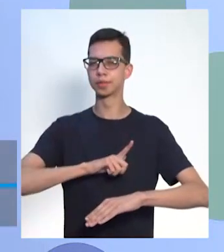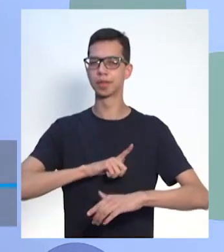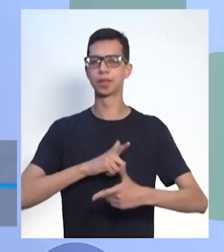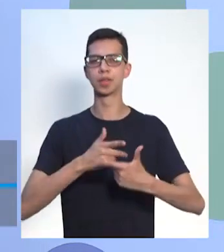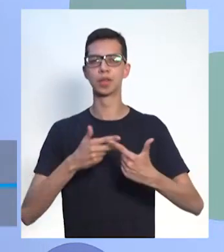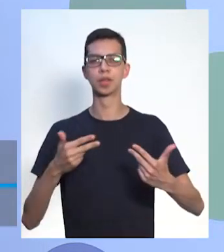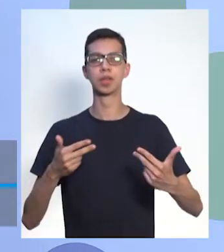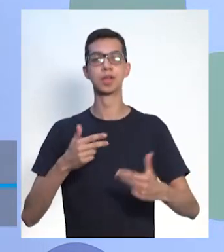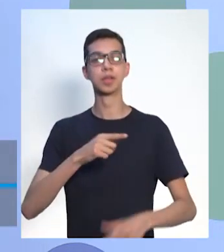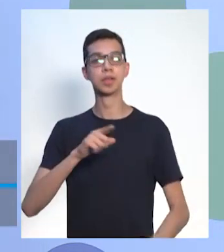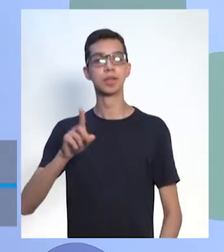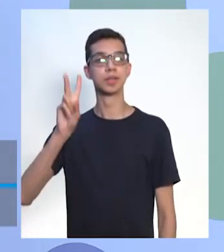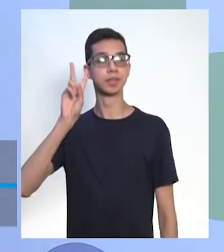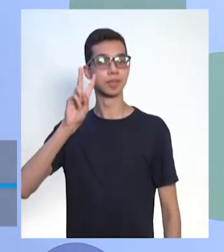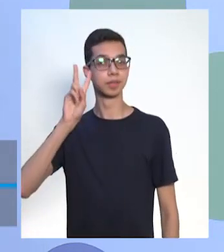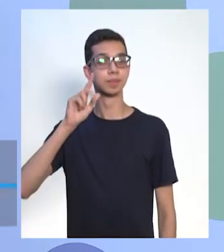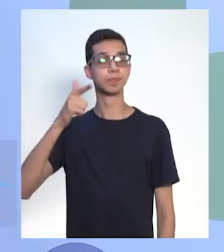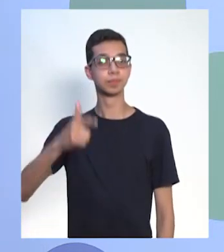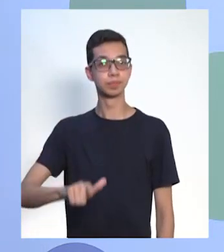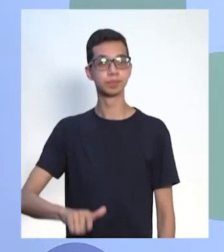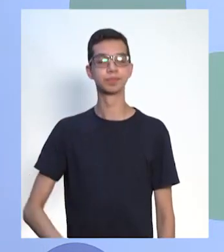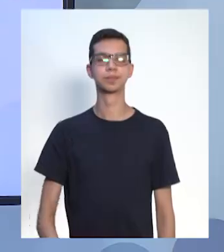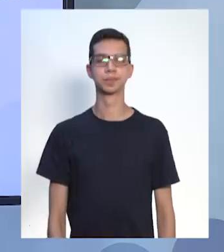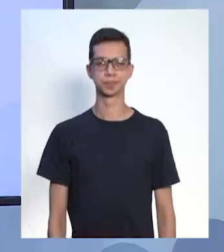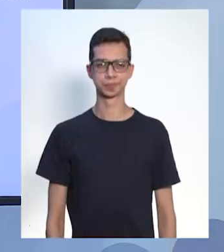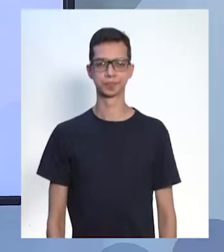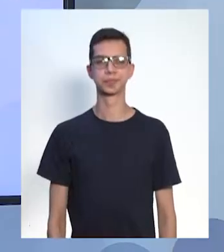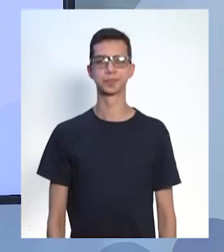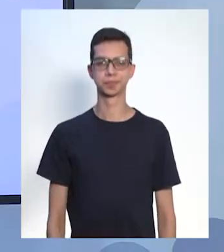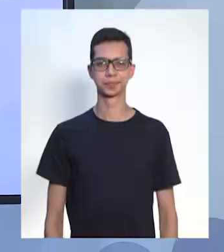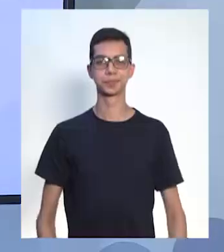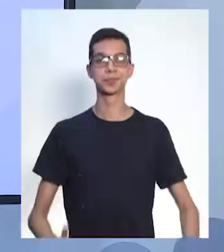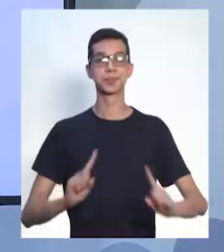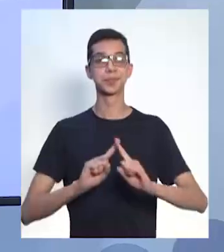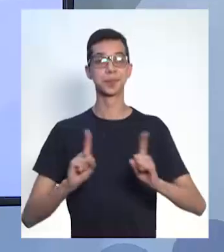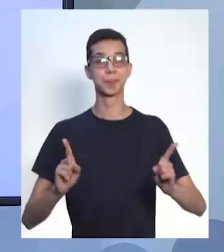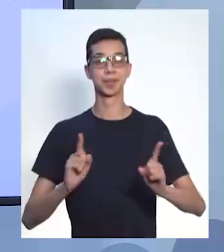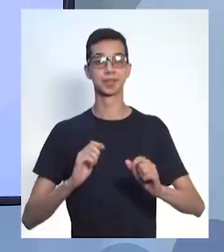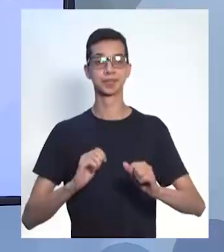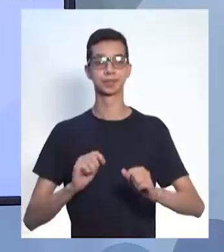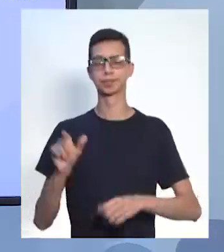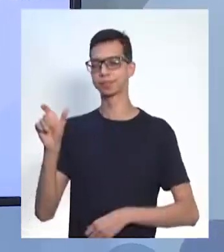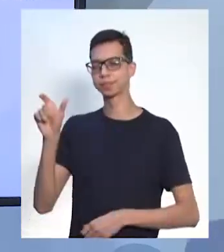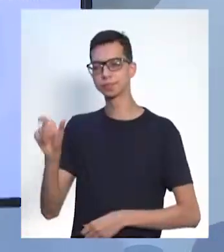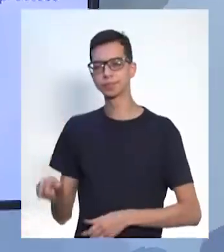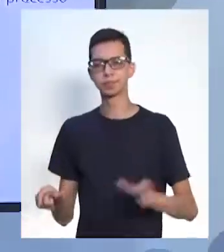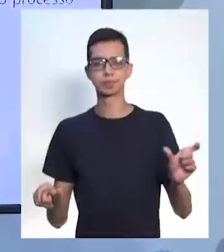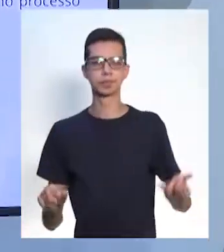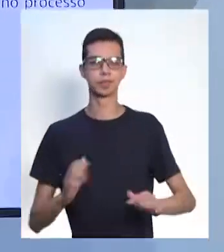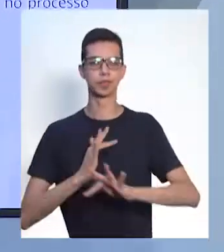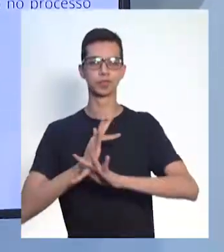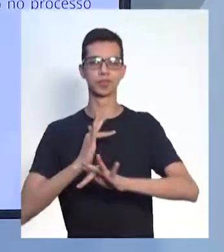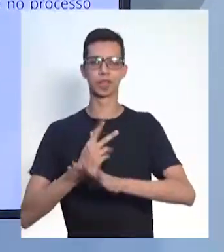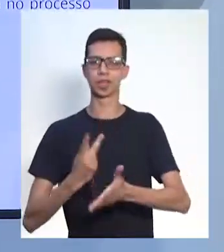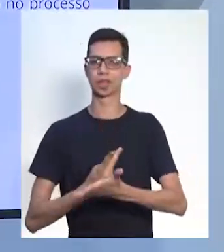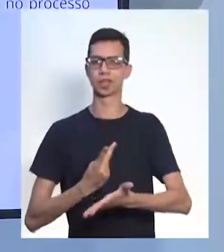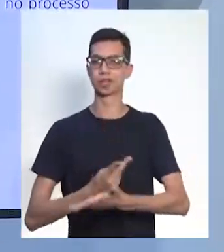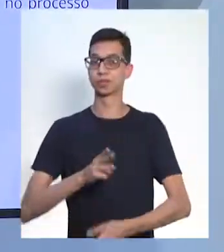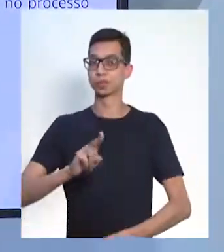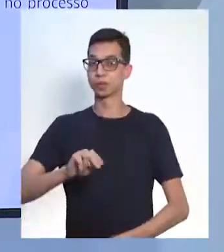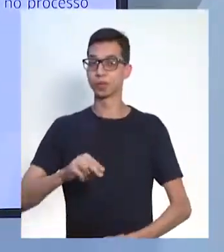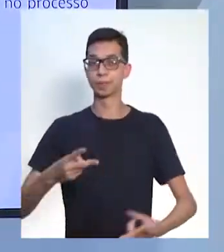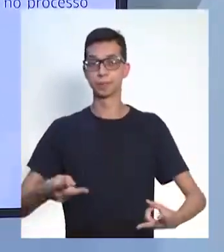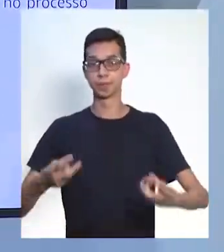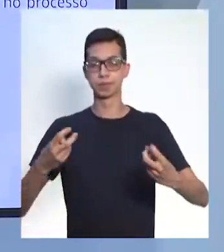Aquela época ali. Relembrar isso, né? Mas o físico nunca é inocente, né? Ele sempre tenta perceber a natureza,